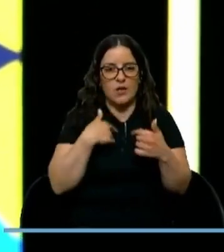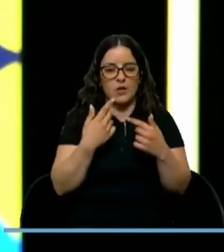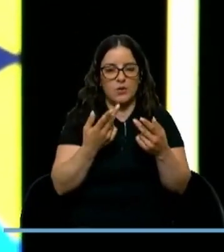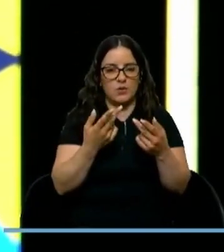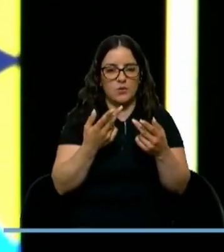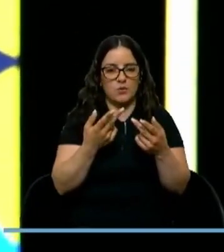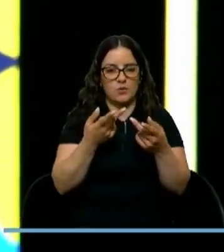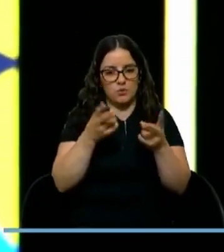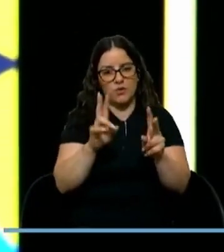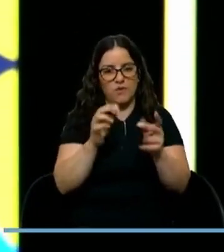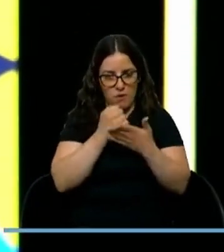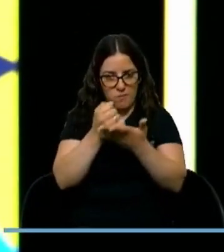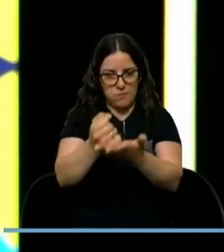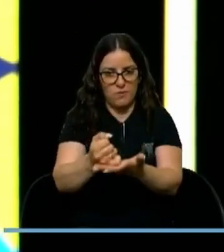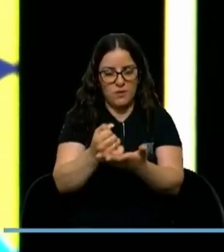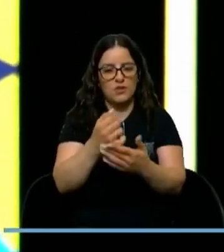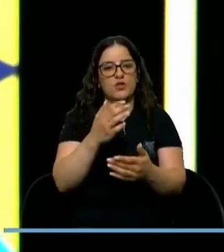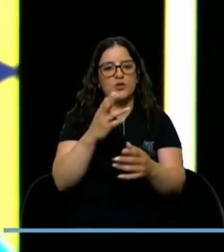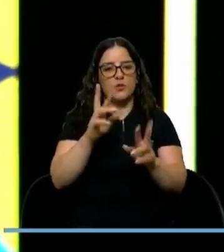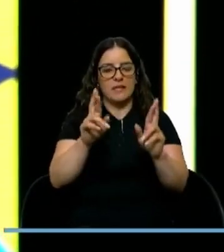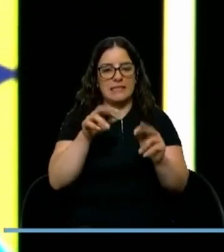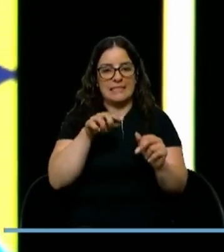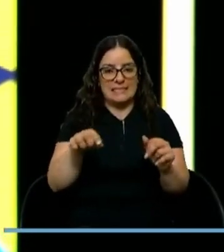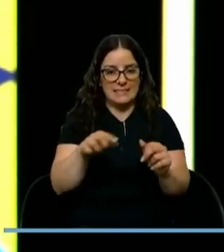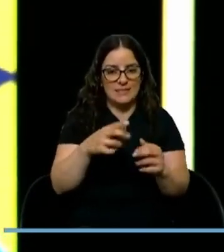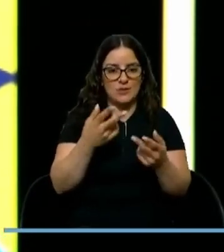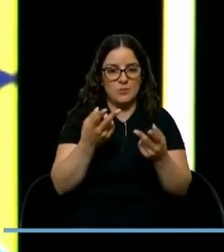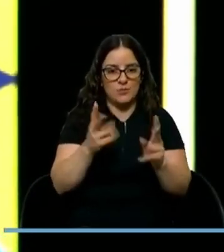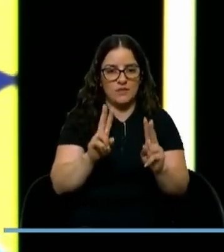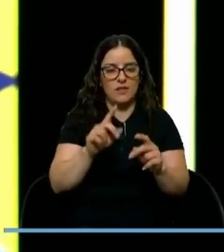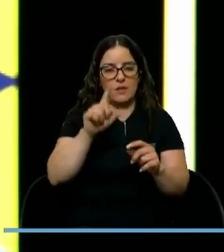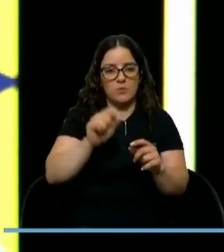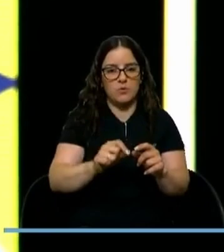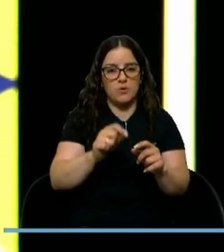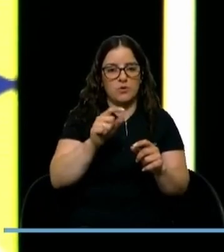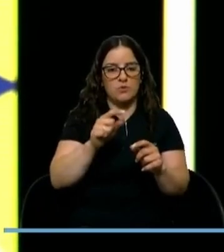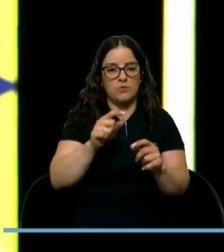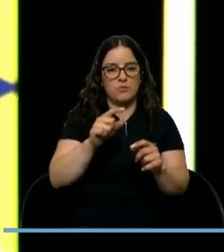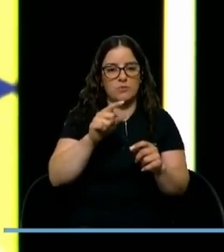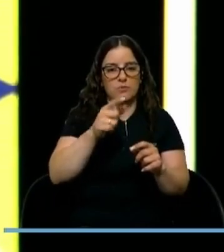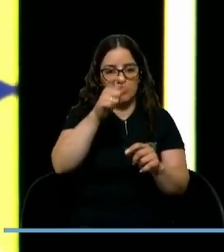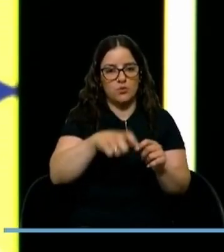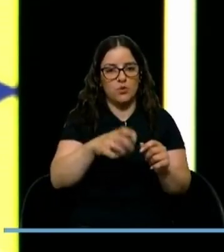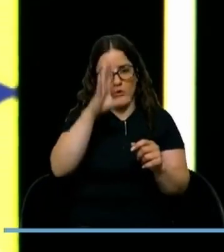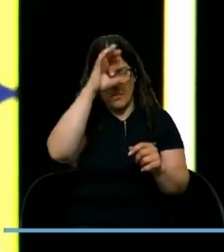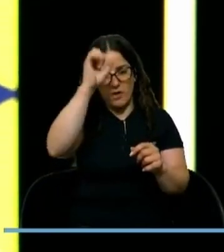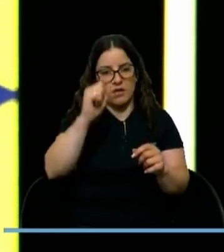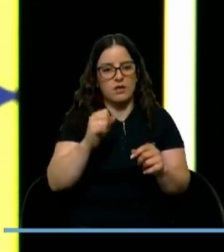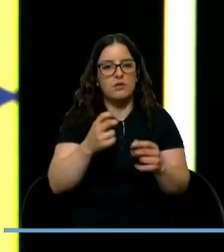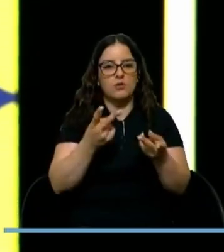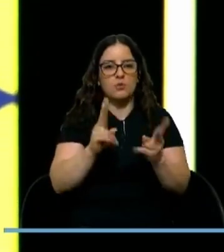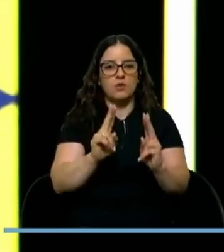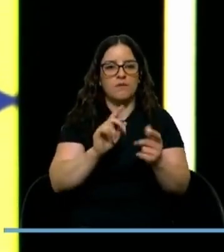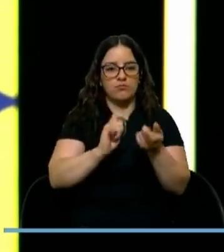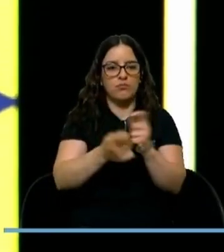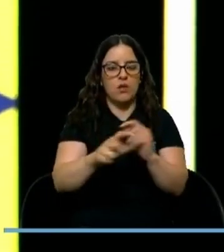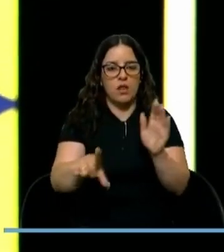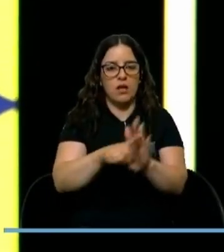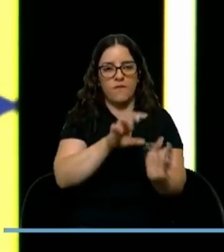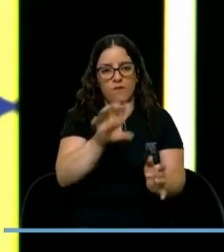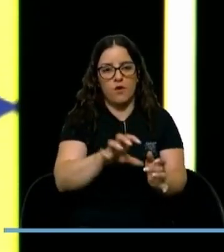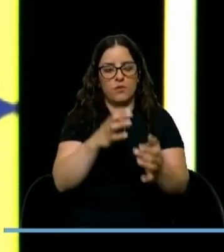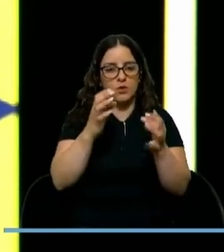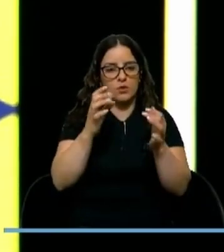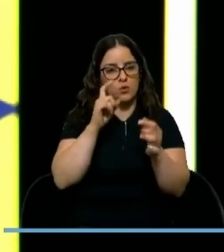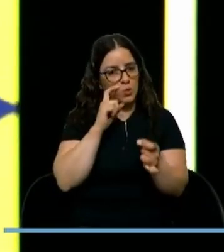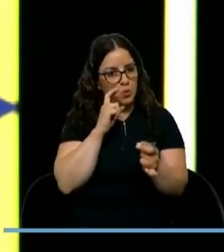juristas estejam disponíveis e os nossos governantes estejam disponíveis para alterar a lei de forma segura e